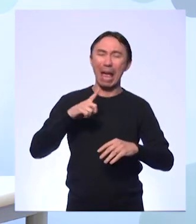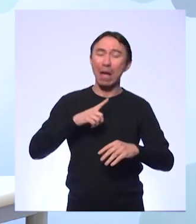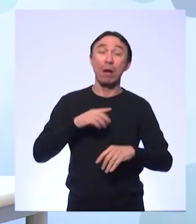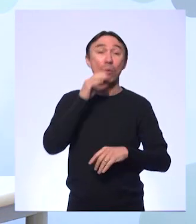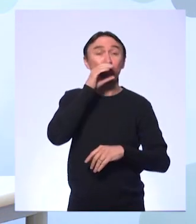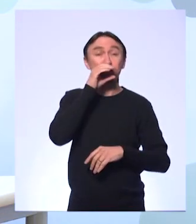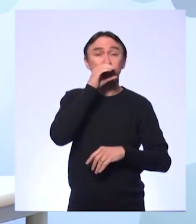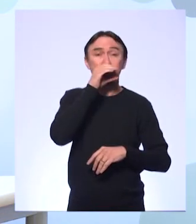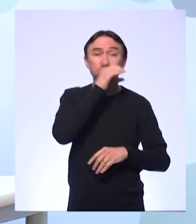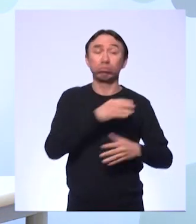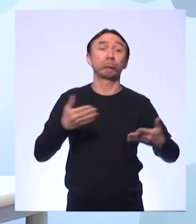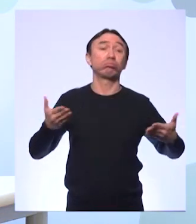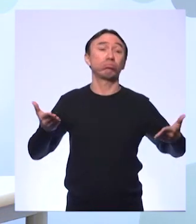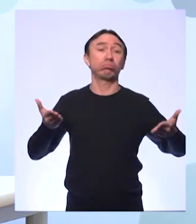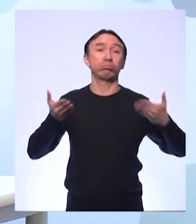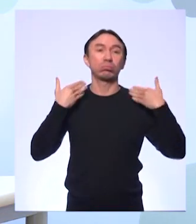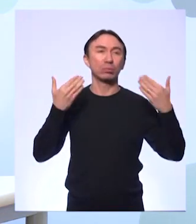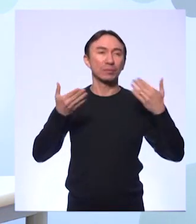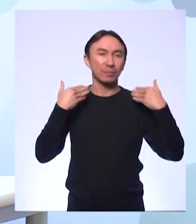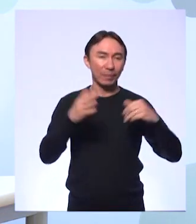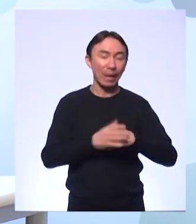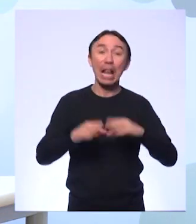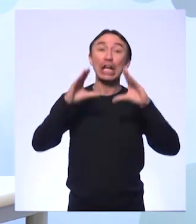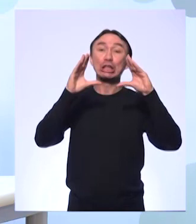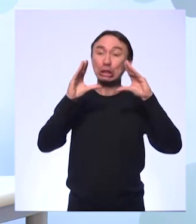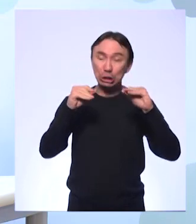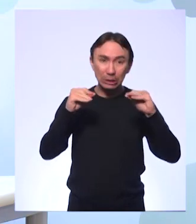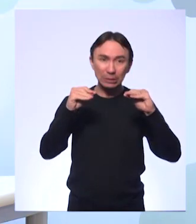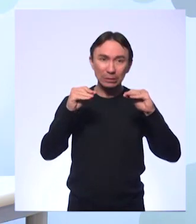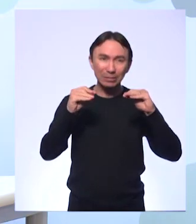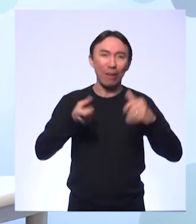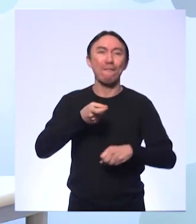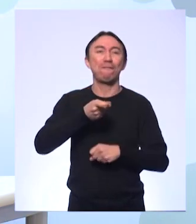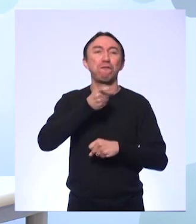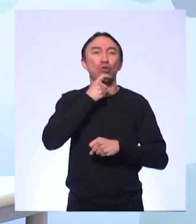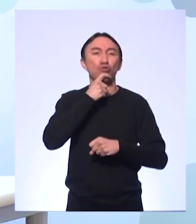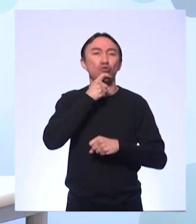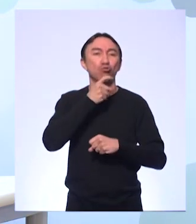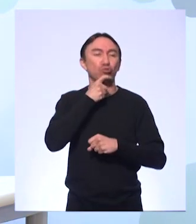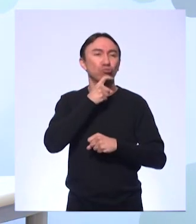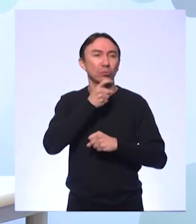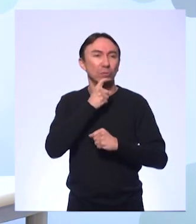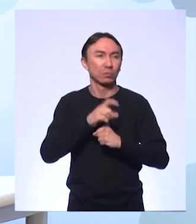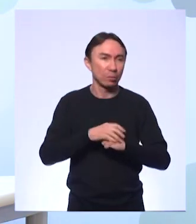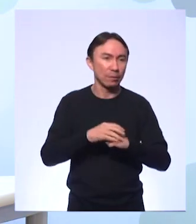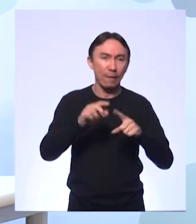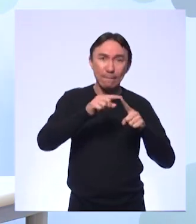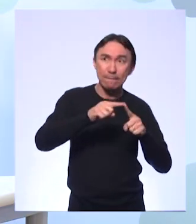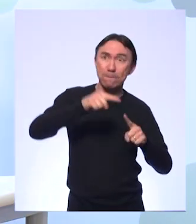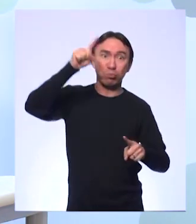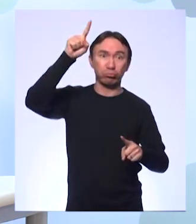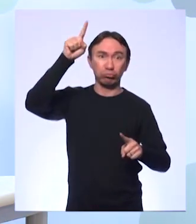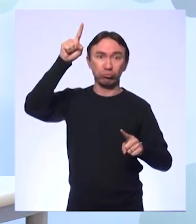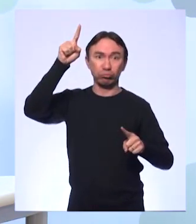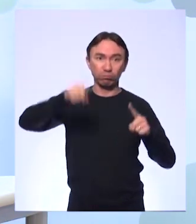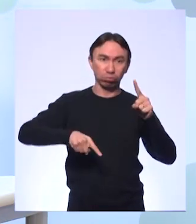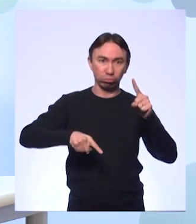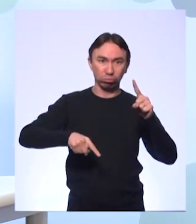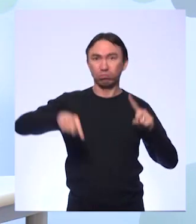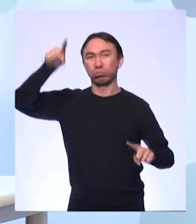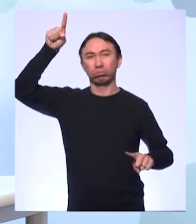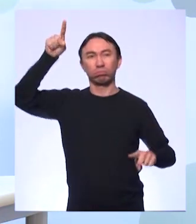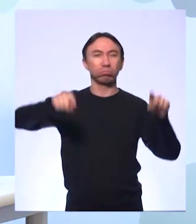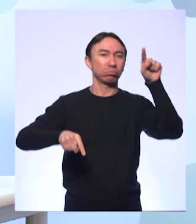africana, e à noite a temperatura cai bastante. Então, a amplitude térmica ela é bastante alta. Tem uma diferença muito grande entre